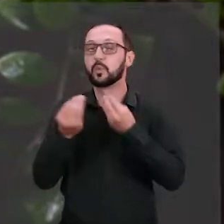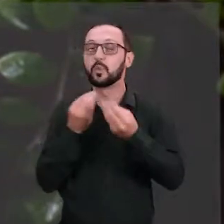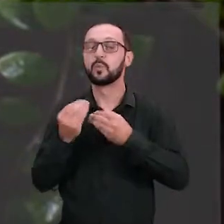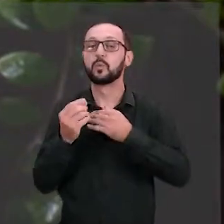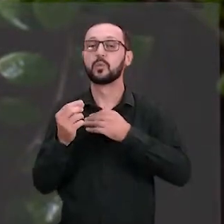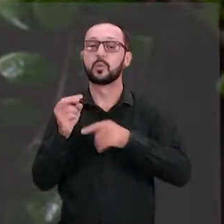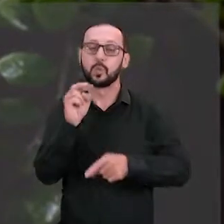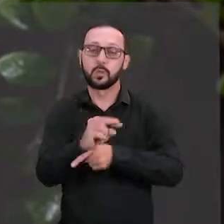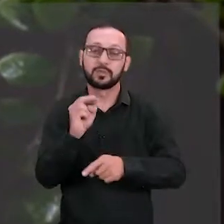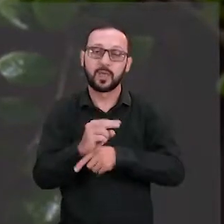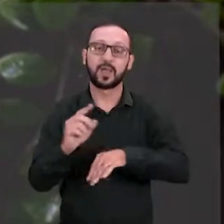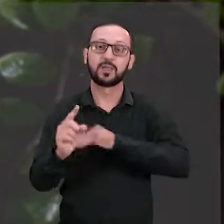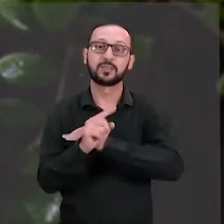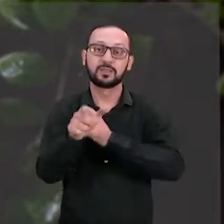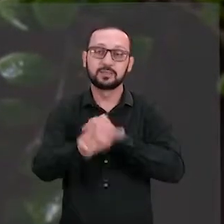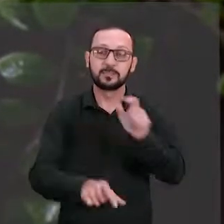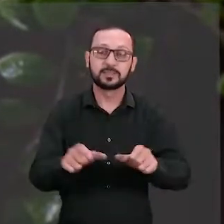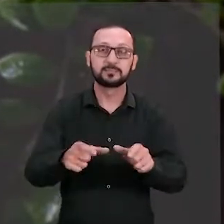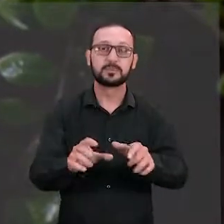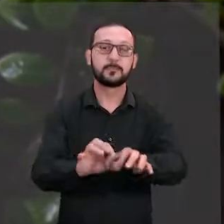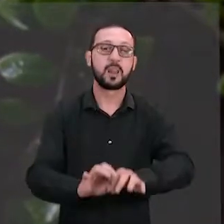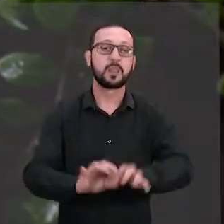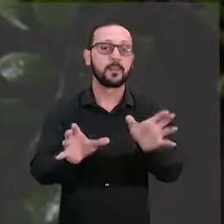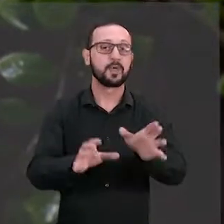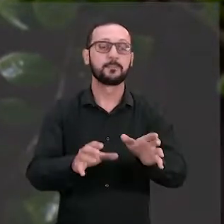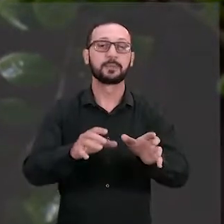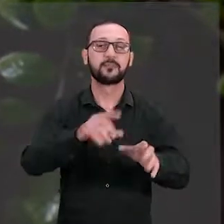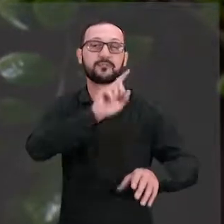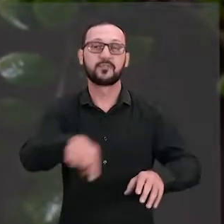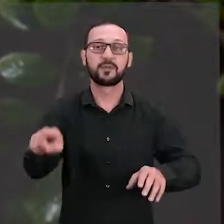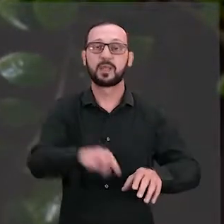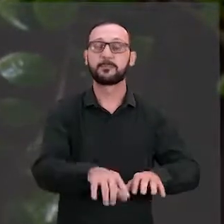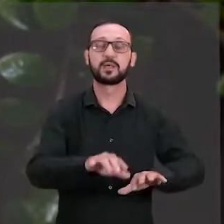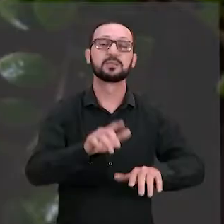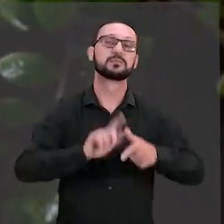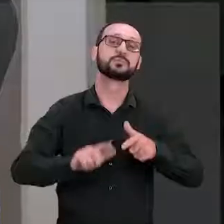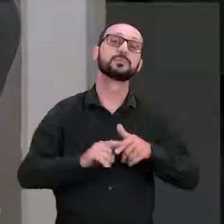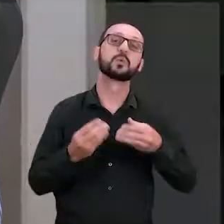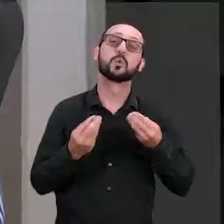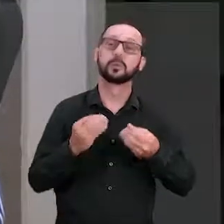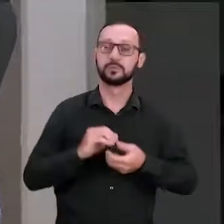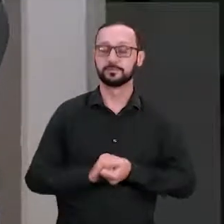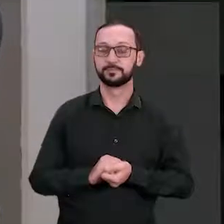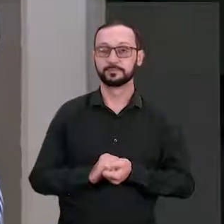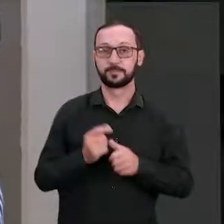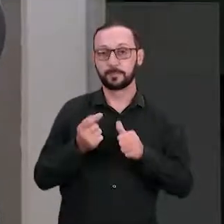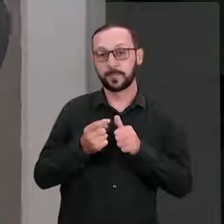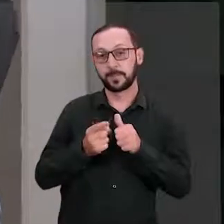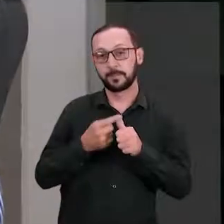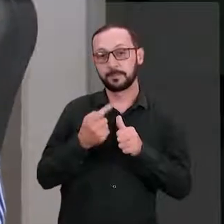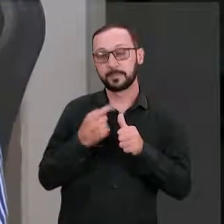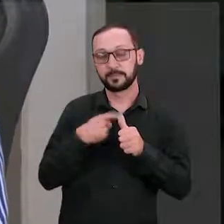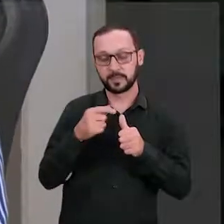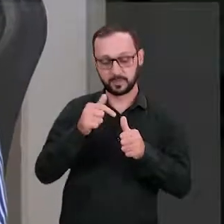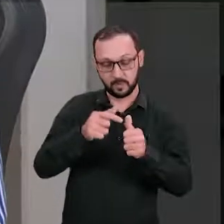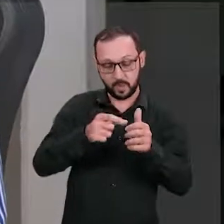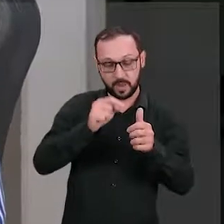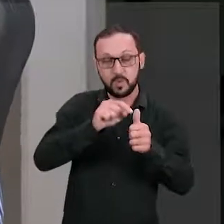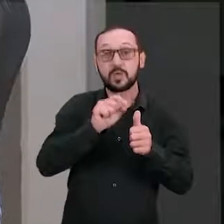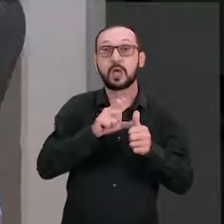que é o tratamento para essas pessoas? Como a gente se libertar dessas crises? A primeira coisa, a gente trabalha o